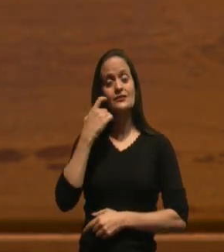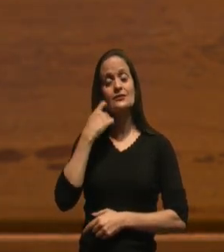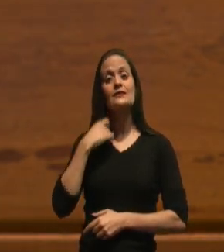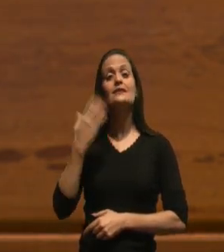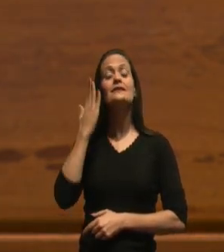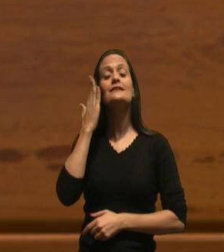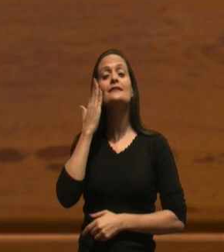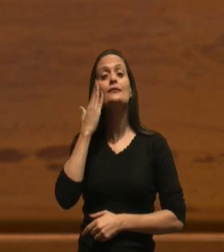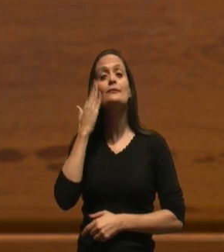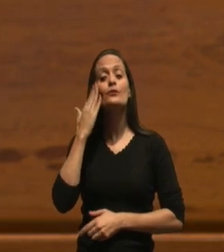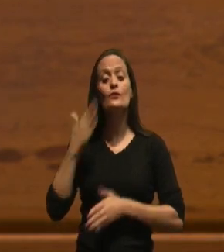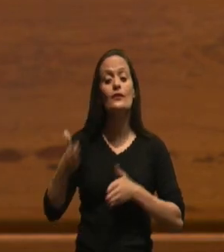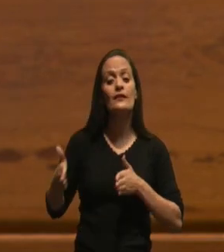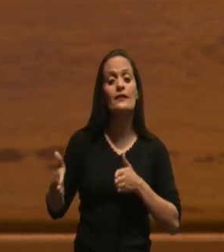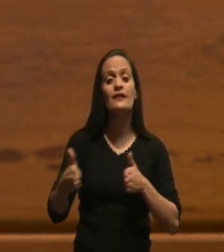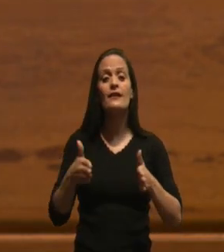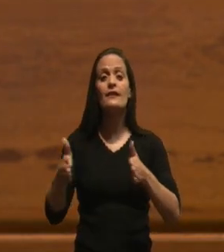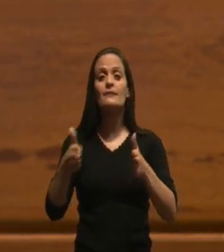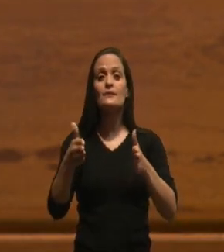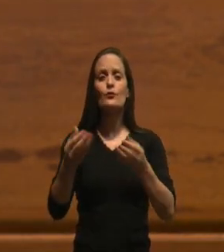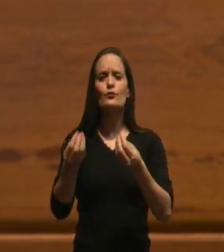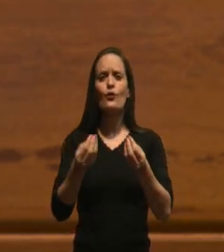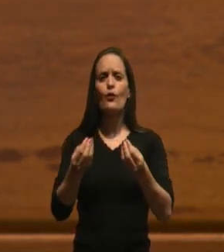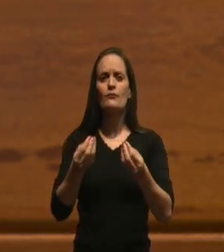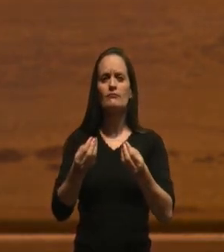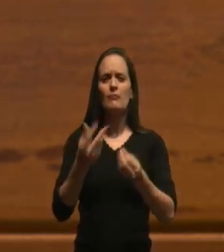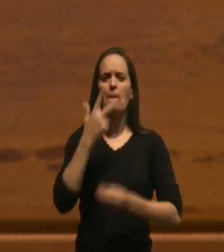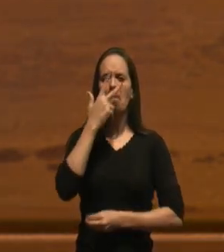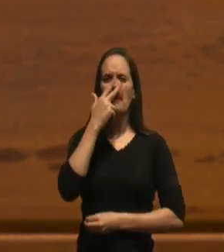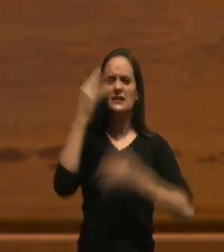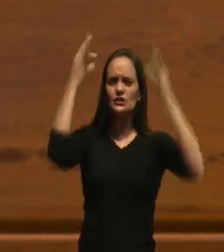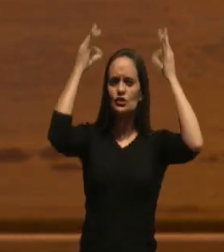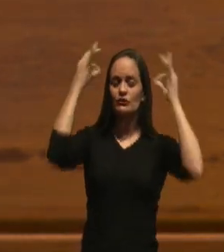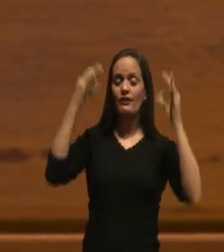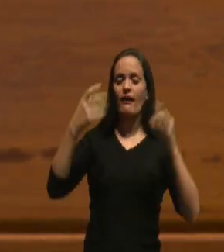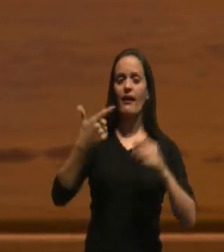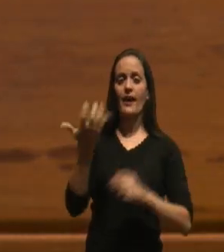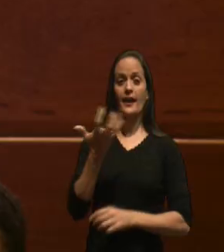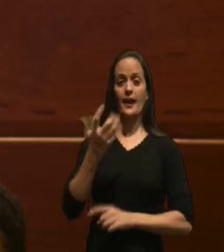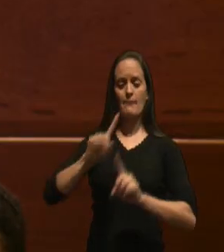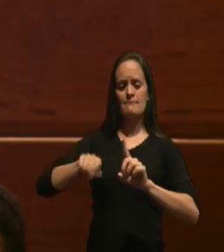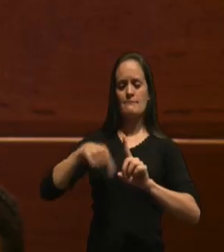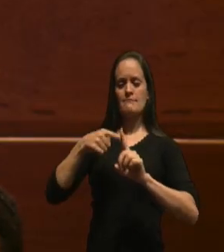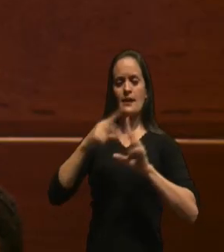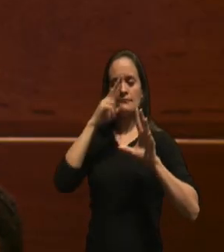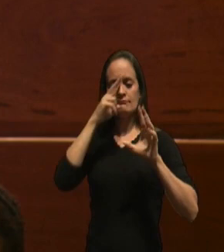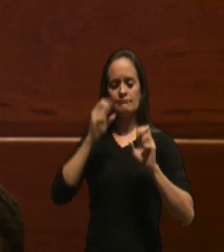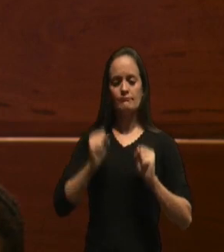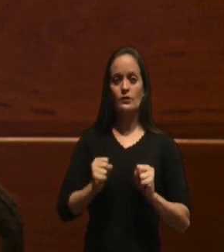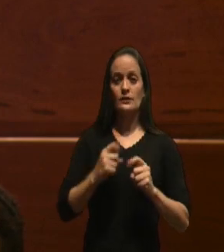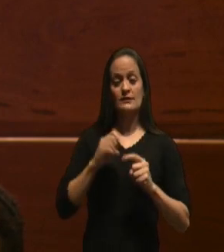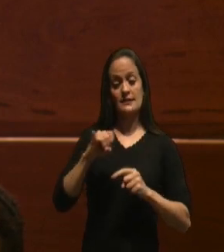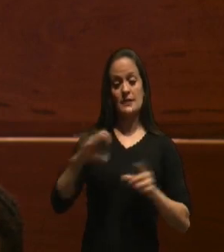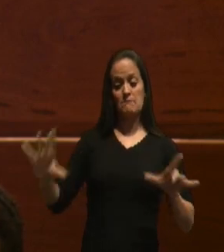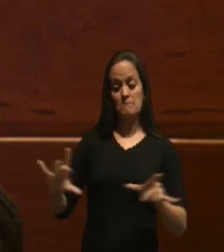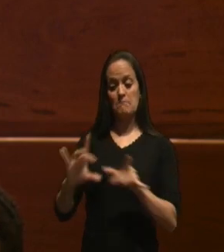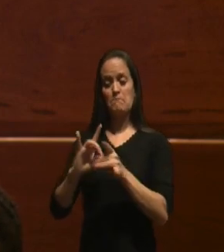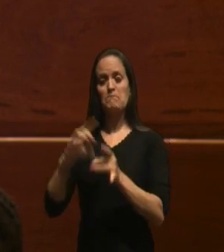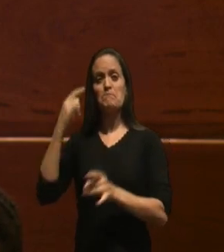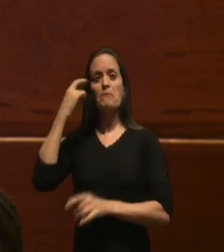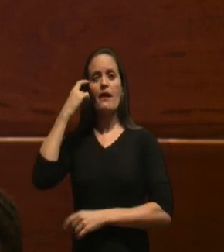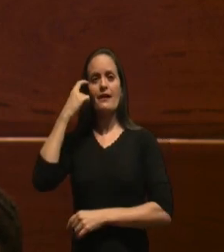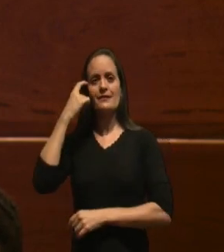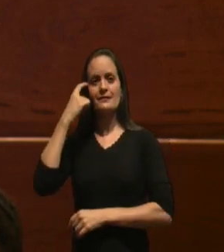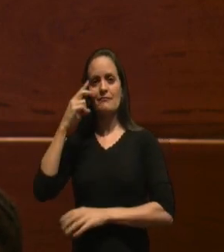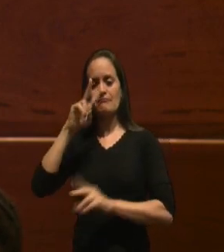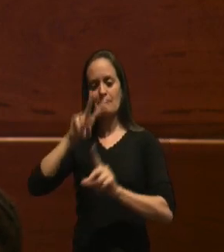ele buscava mais poder fazendo aliança com Acabe. Queria sentir-se seguro, mais